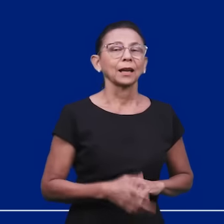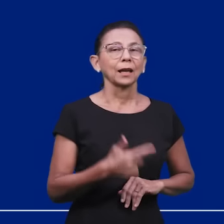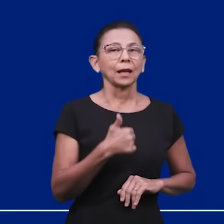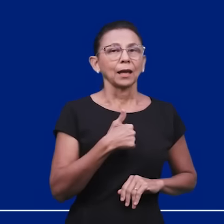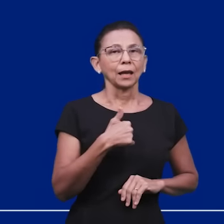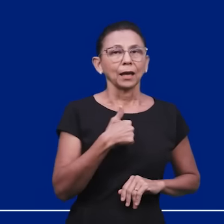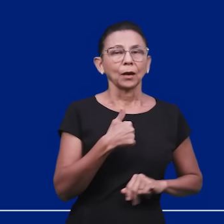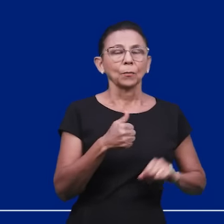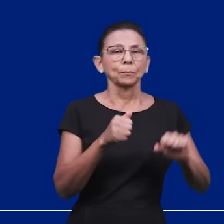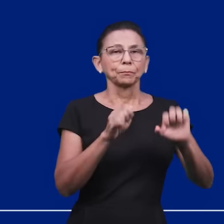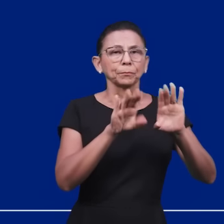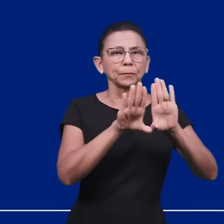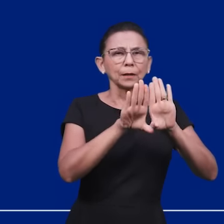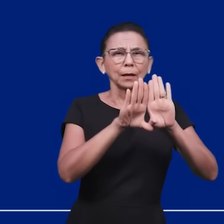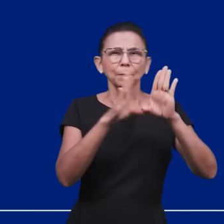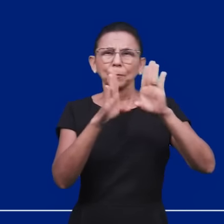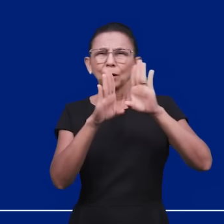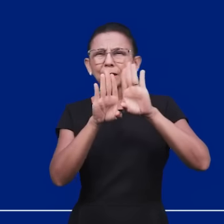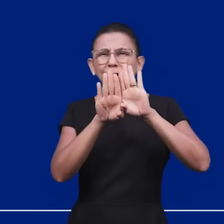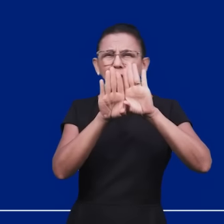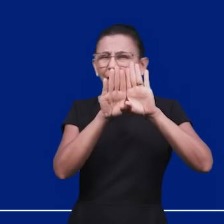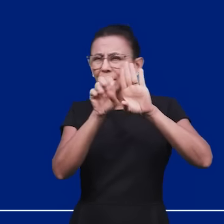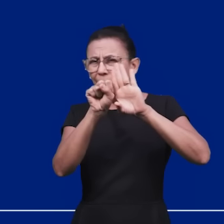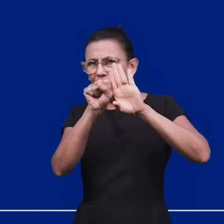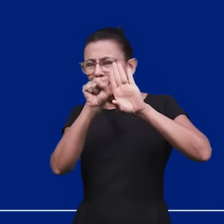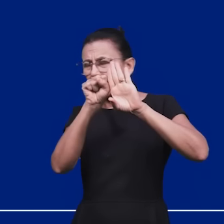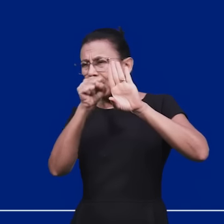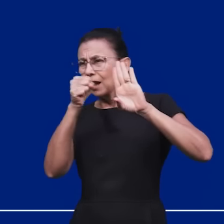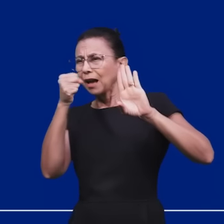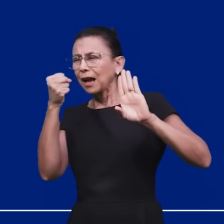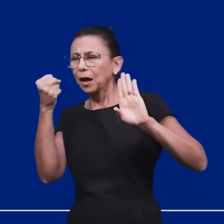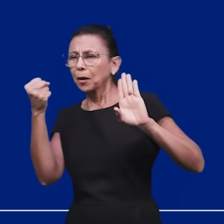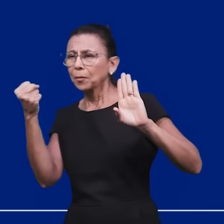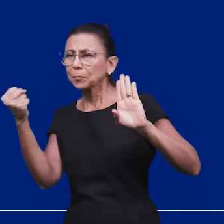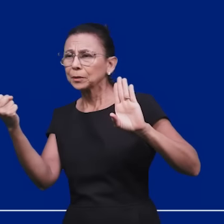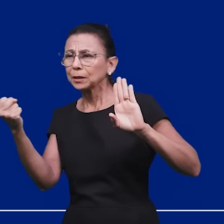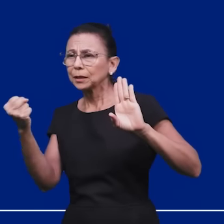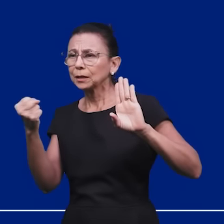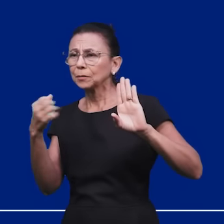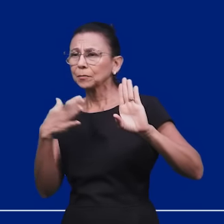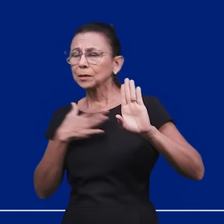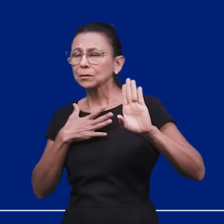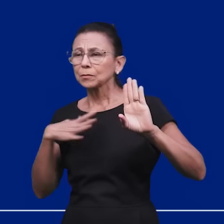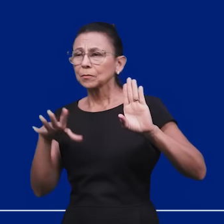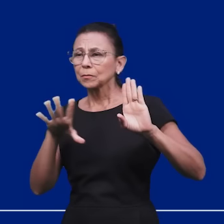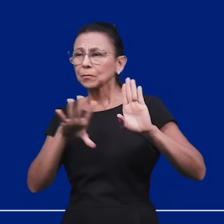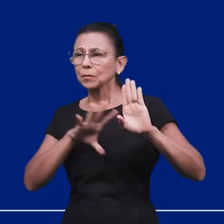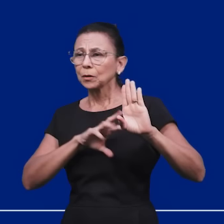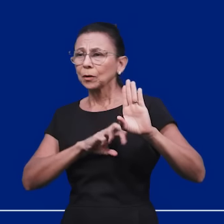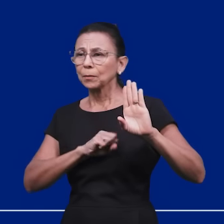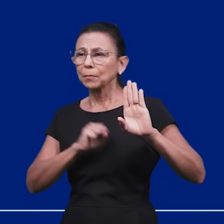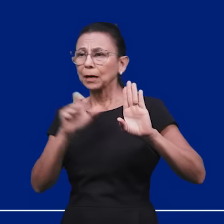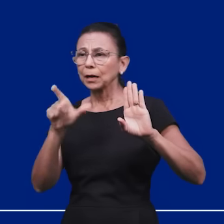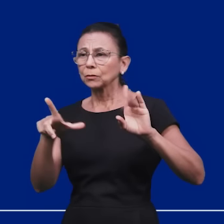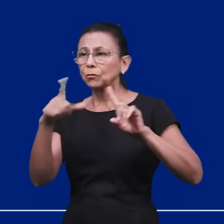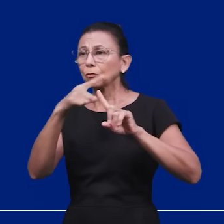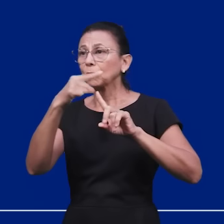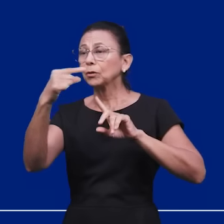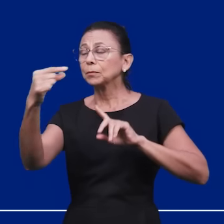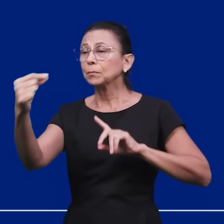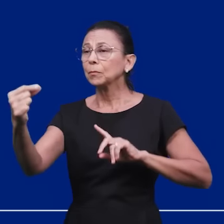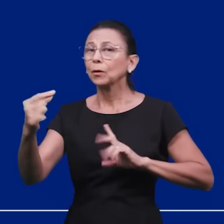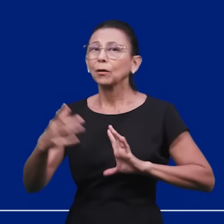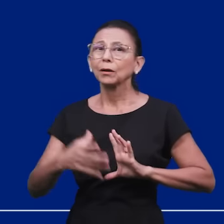o meu amado se tinha retirado e se tinha ido. A minha alma tinha se derretido quando ele falara.